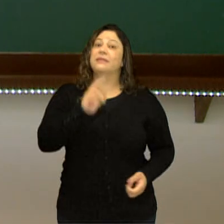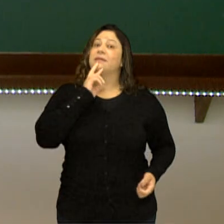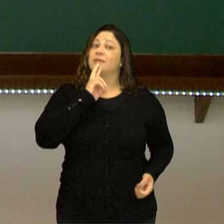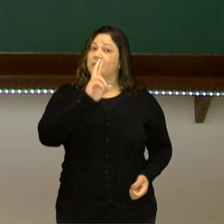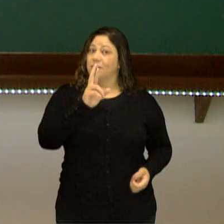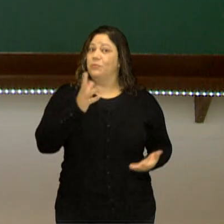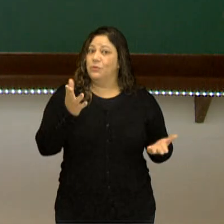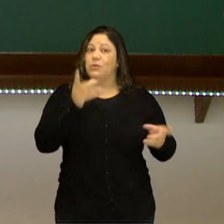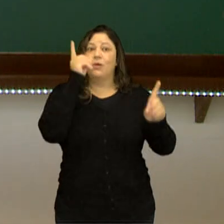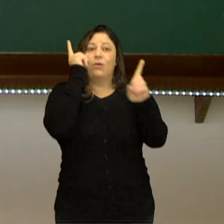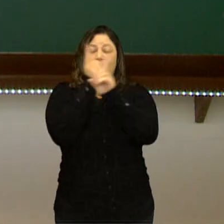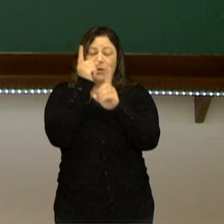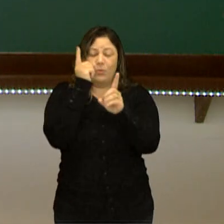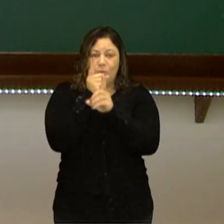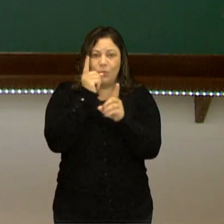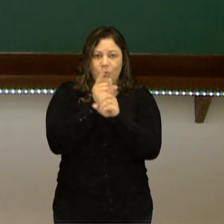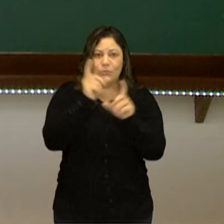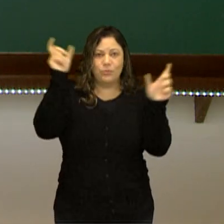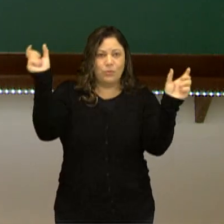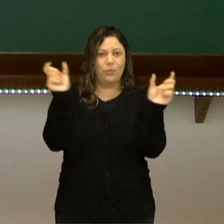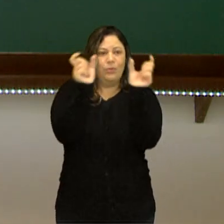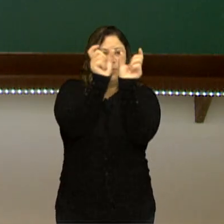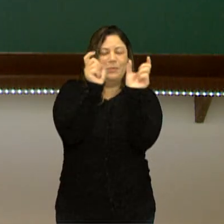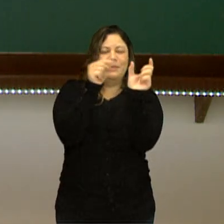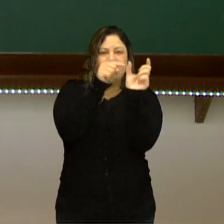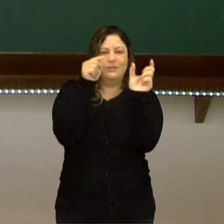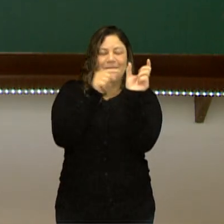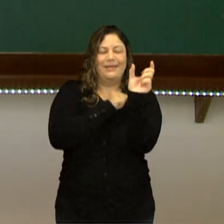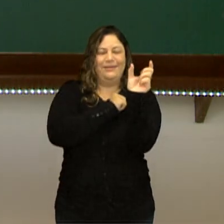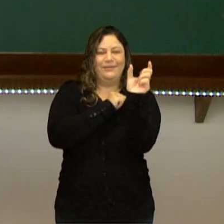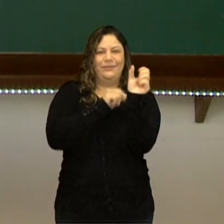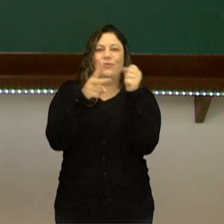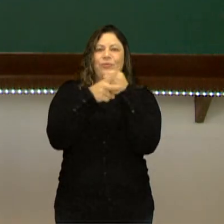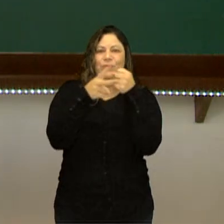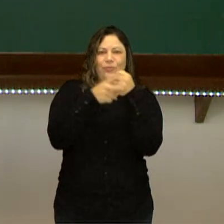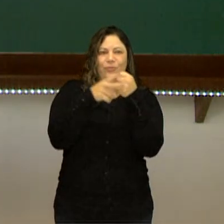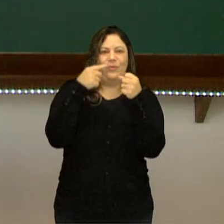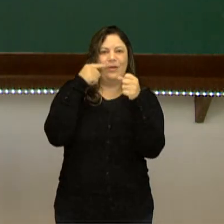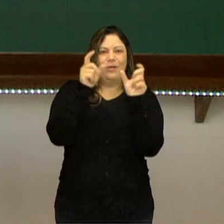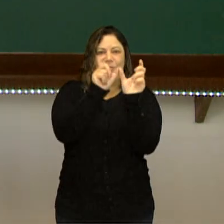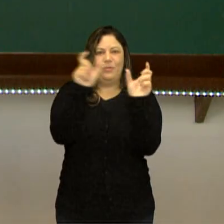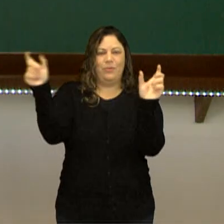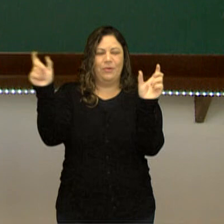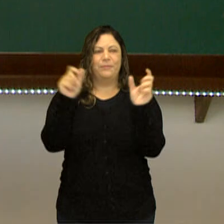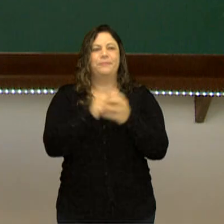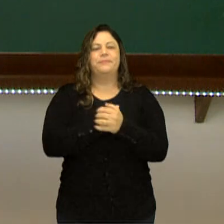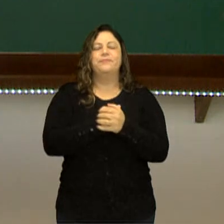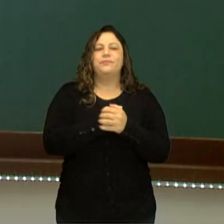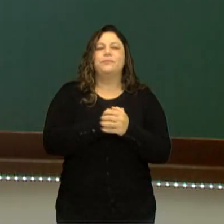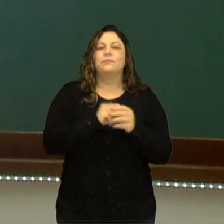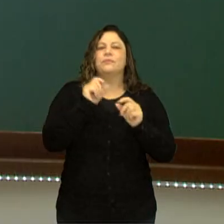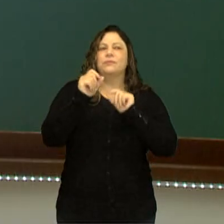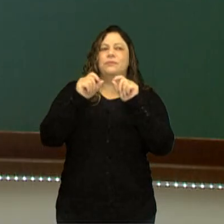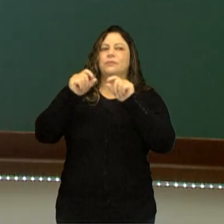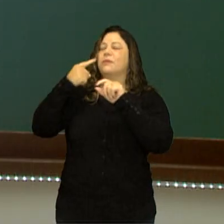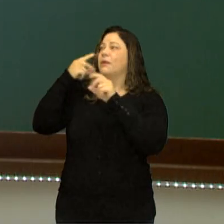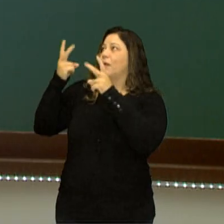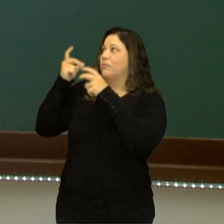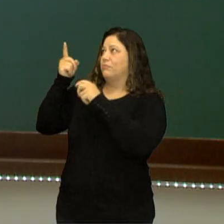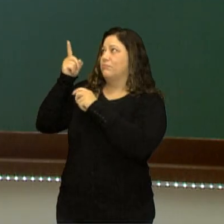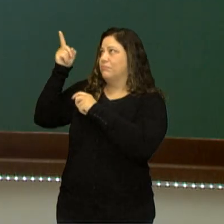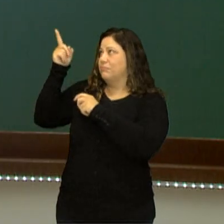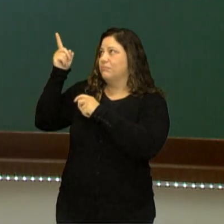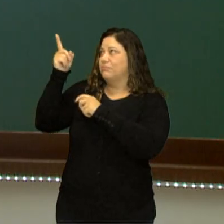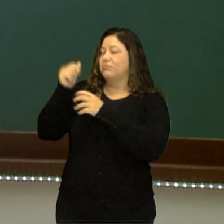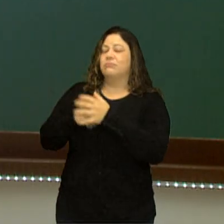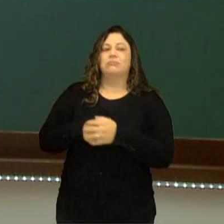Respondeu, encontrou o predicado verbo nominal? Então vamos conferir. A alternativa que tem o predicado